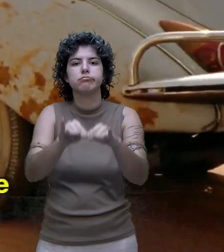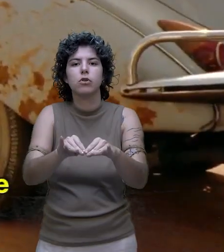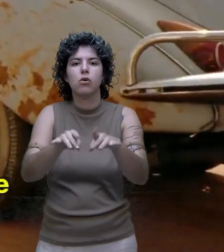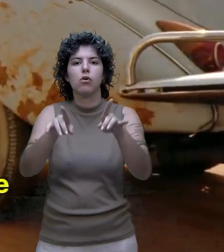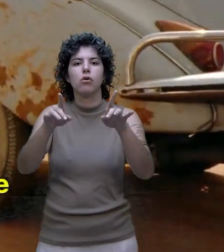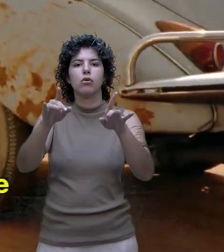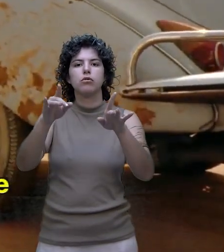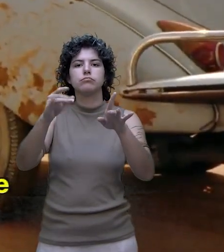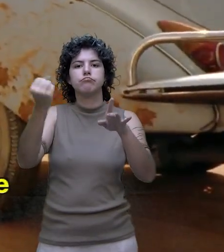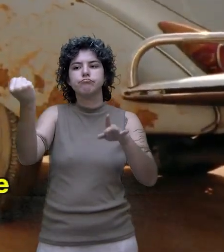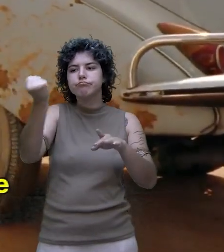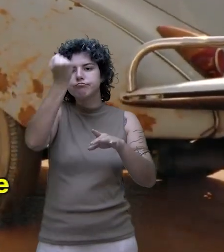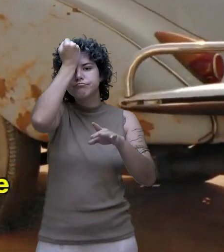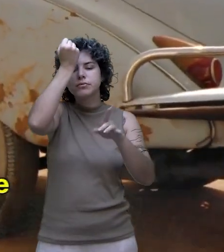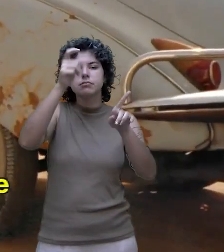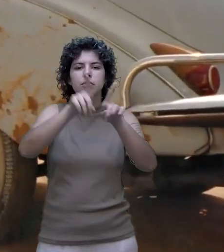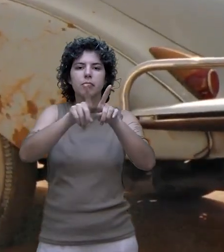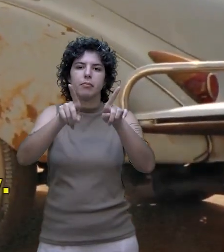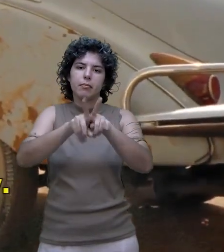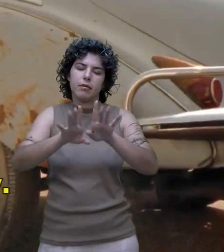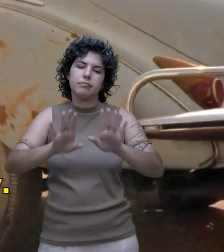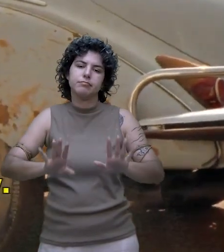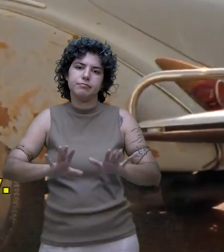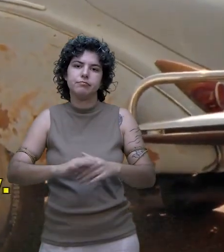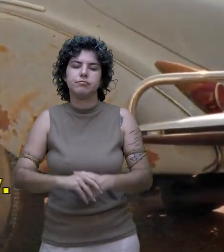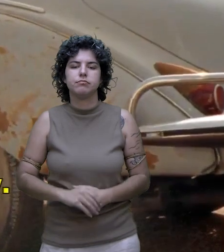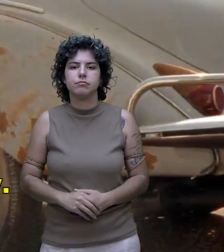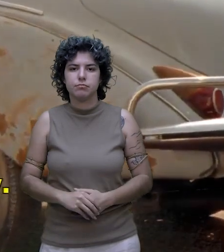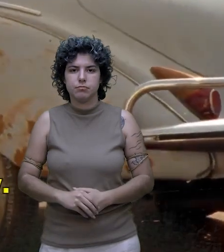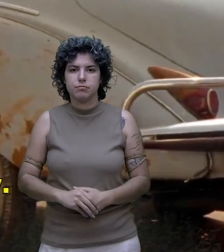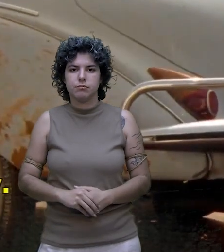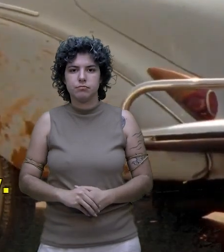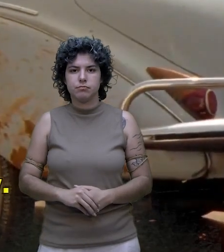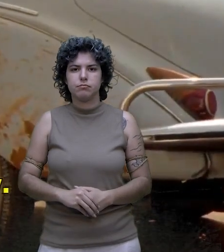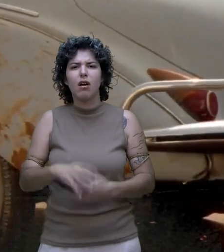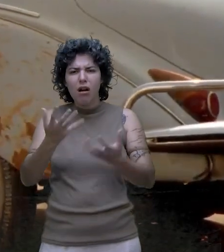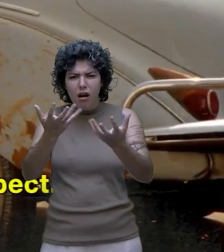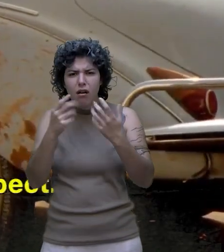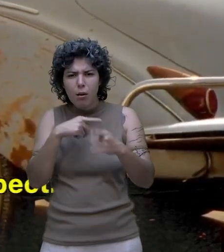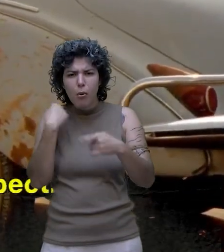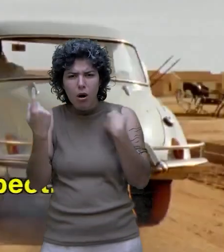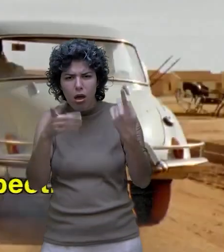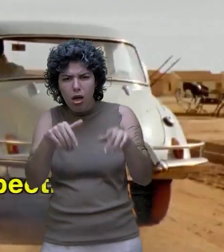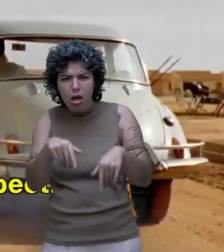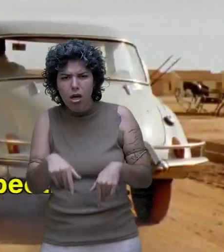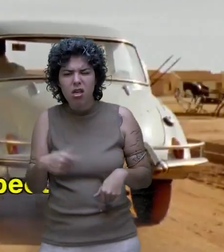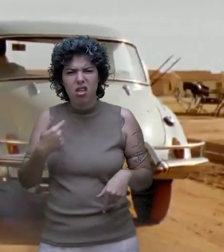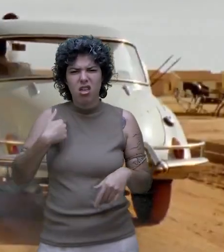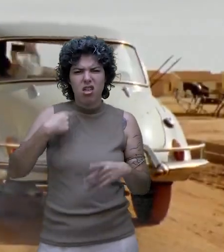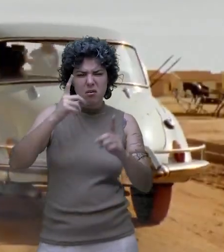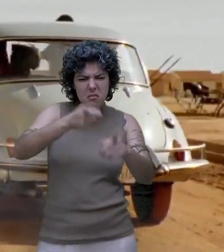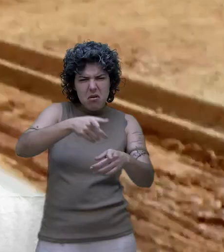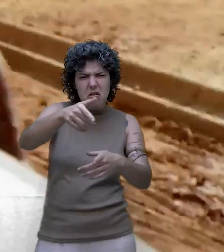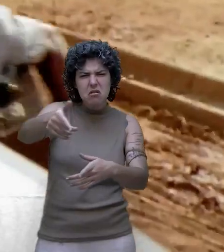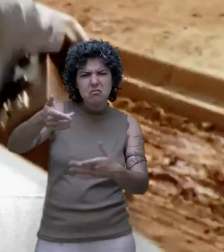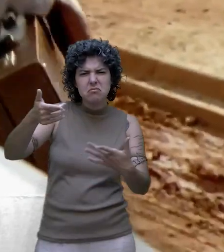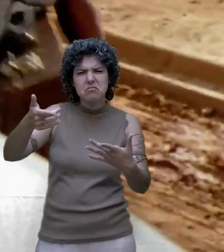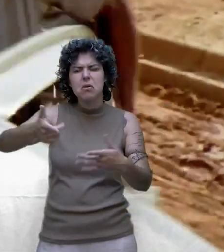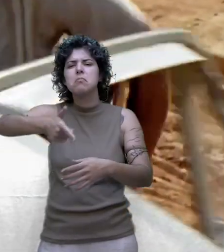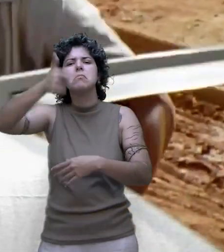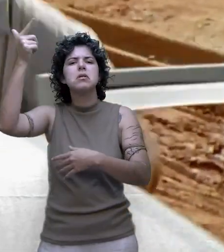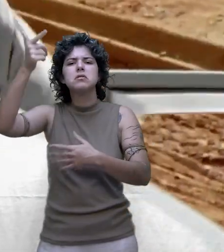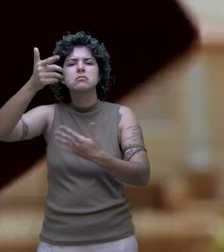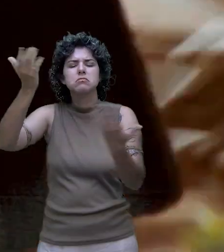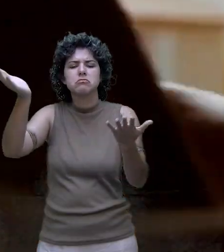Já morreu, condenada? Quem é condenado, meu irmão? Condenado vai ser você, se fizer o que eu tô te mandando. Bota a mão pra cima, vambora. Mais respeito com a senhora, hein? Cidade de Deus,